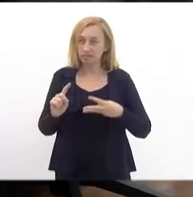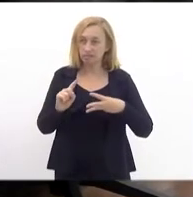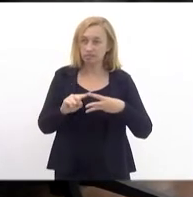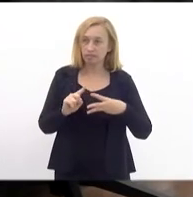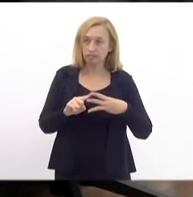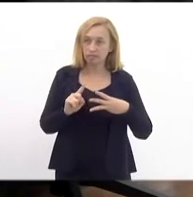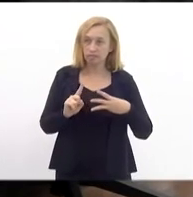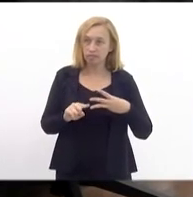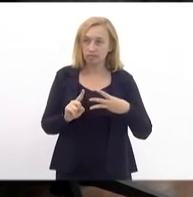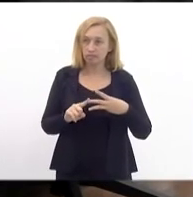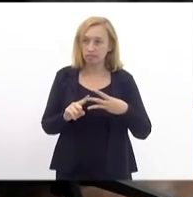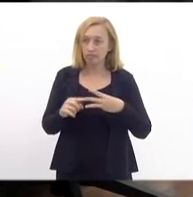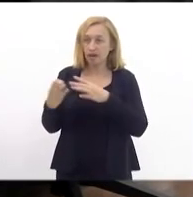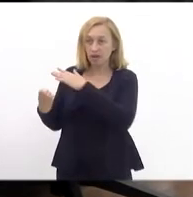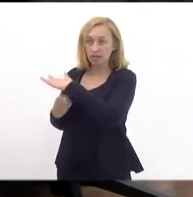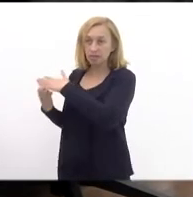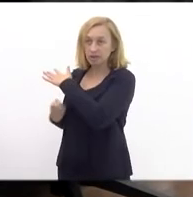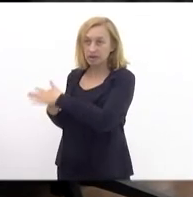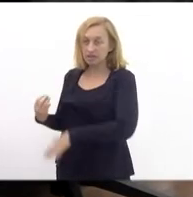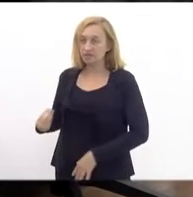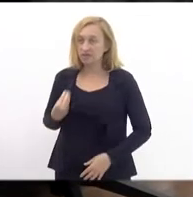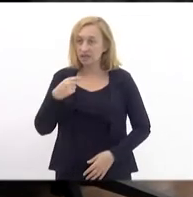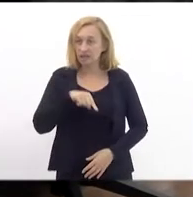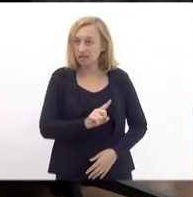a concessionária, que não está aqui